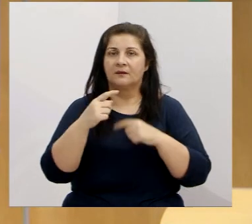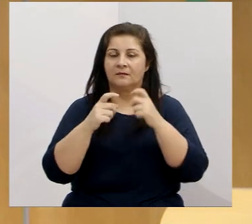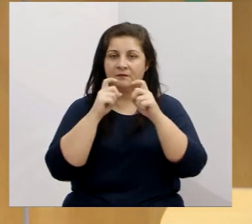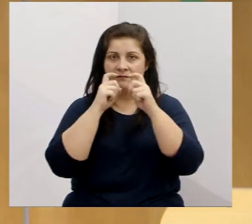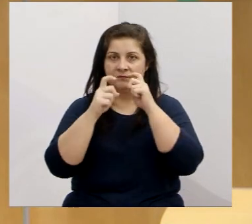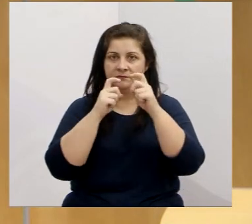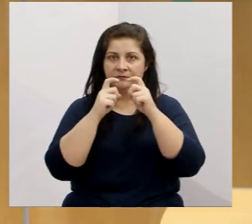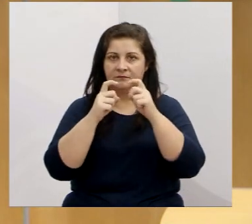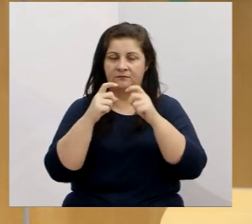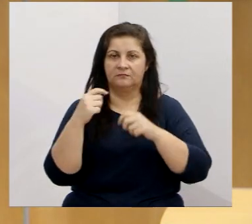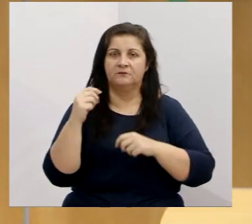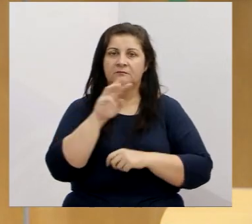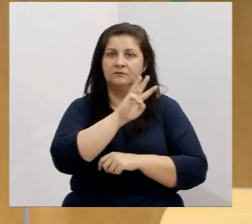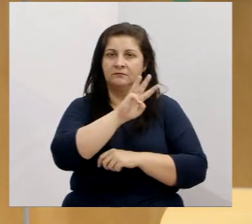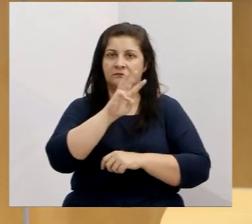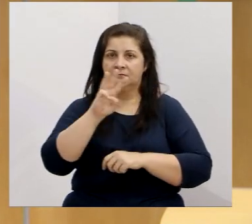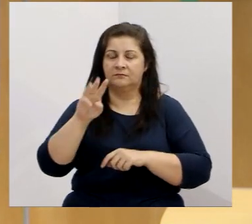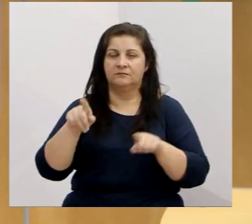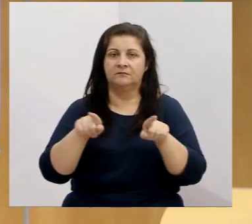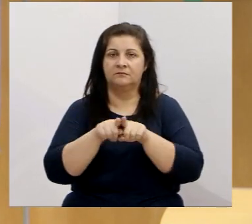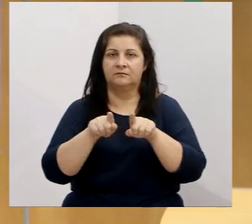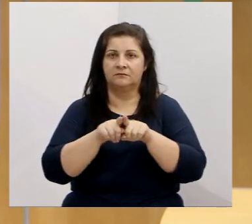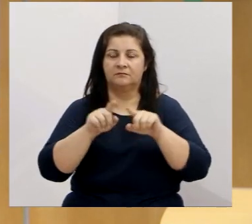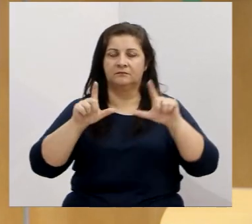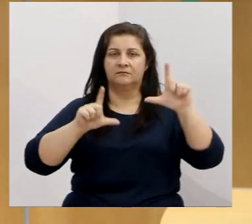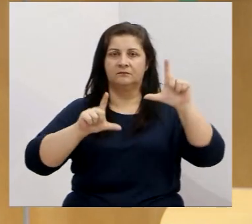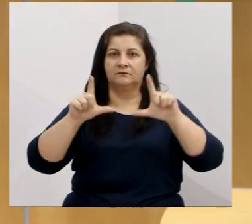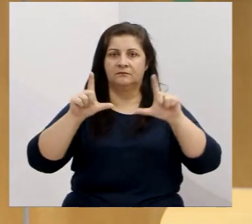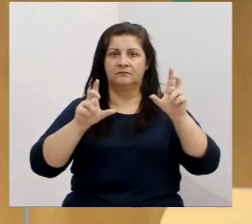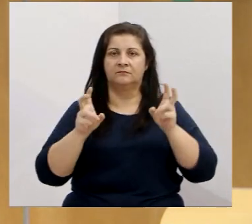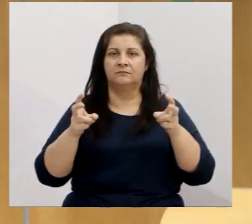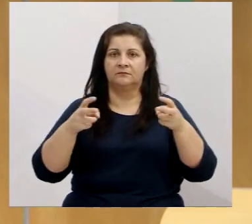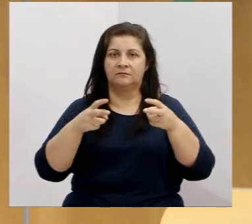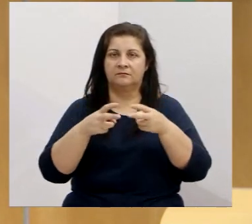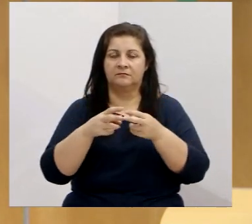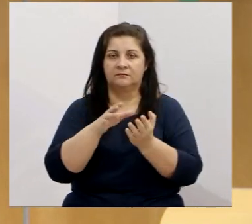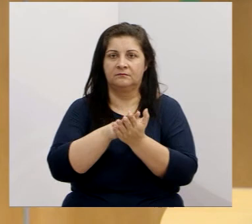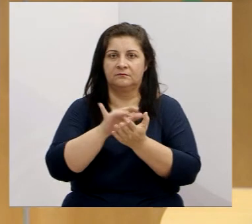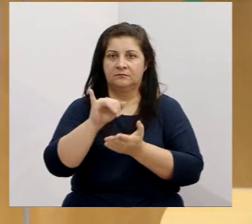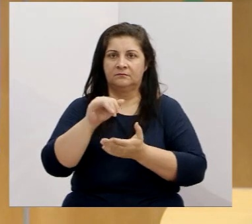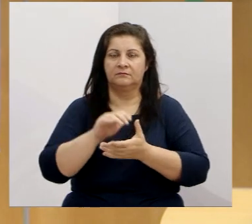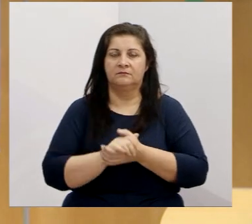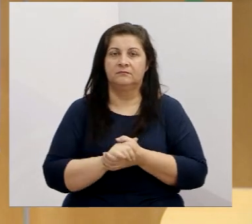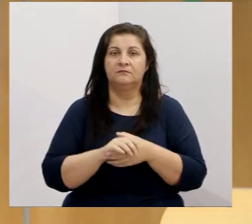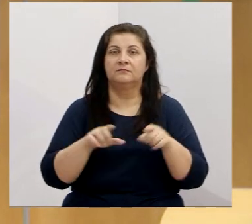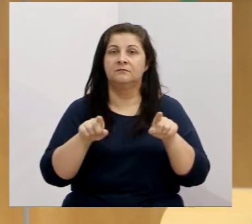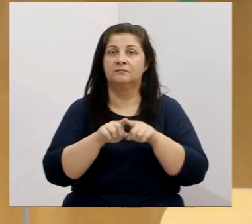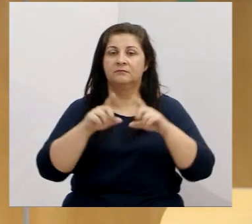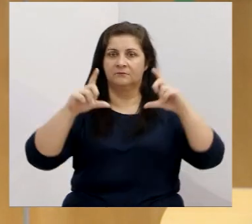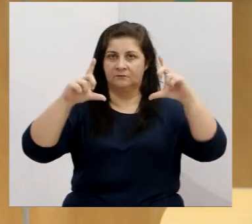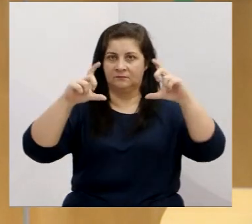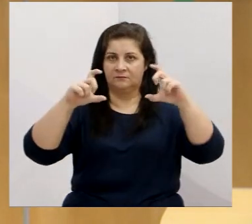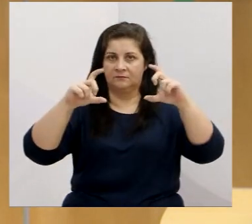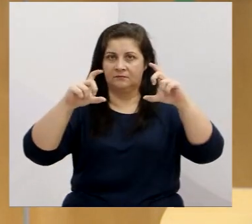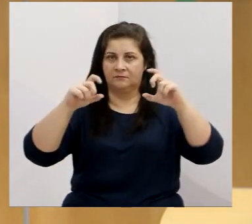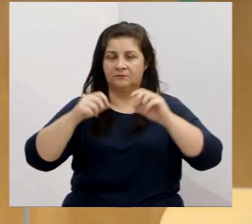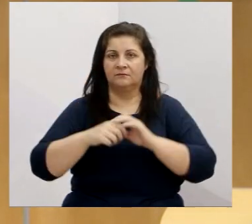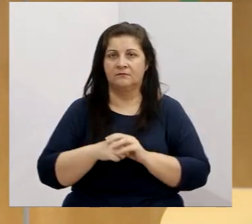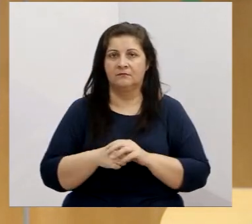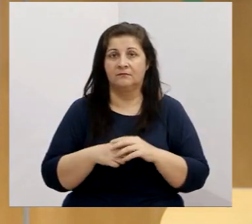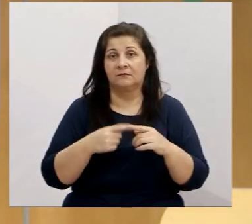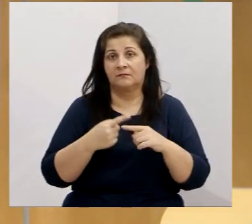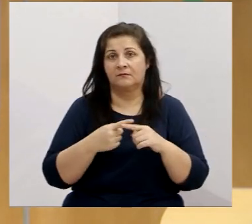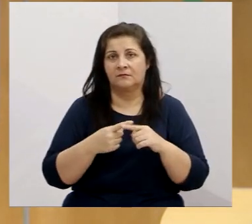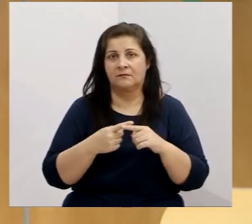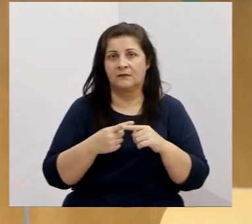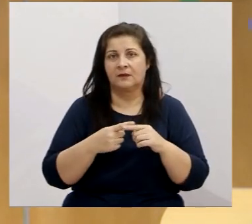em breve e também será reprisada pela TV Câmara Jacareí solicitamos também que a nossa foto oficial de Vida os protocolos do clube